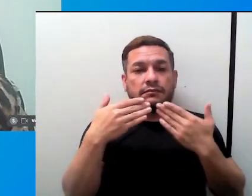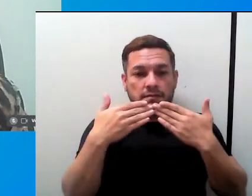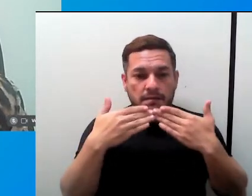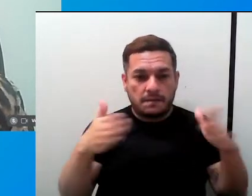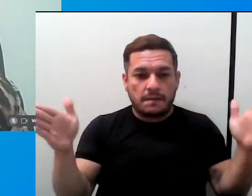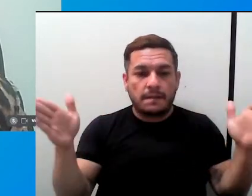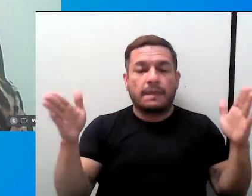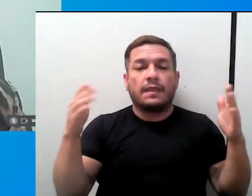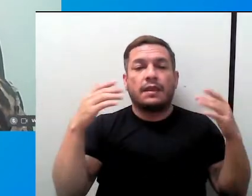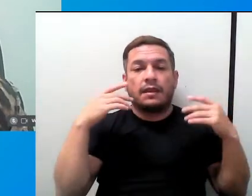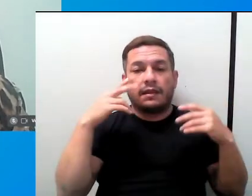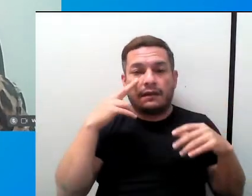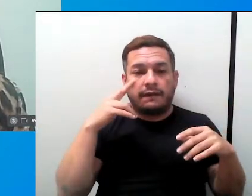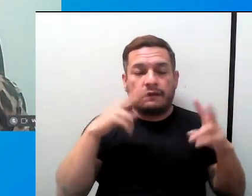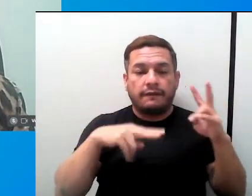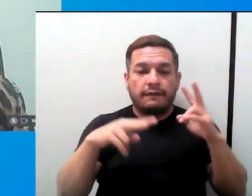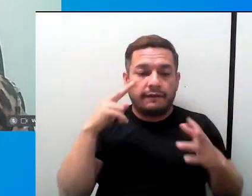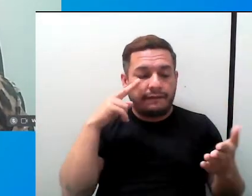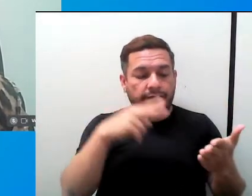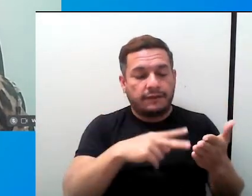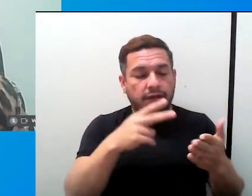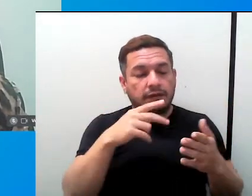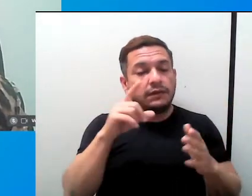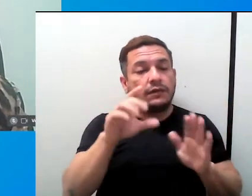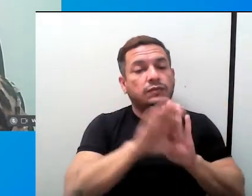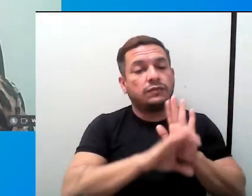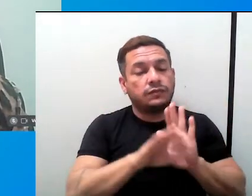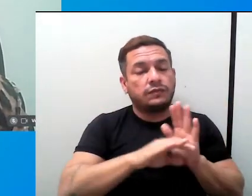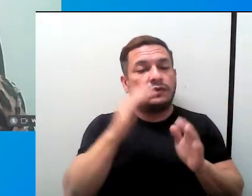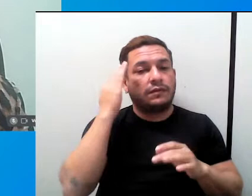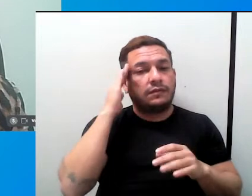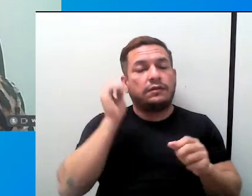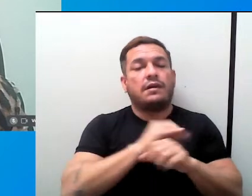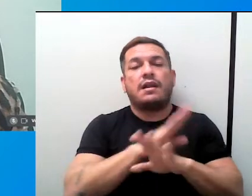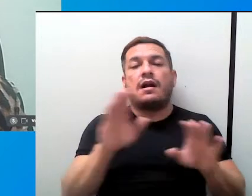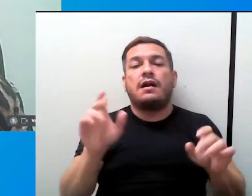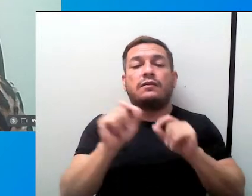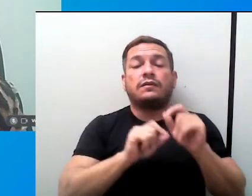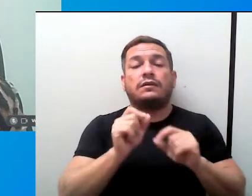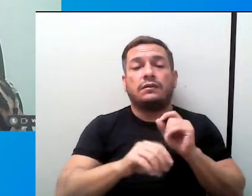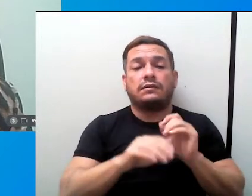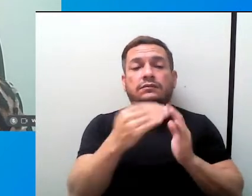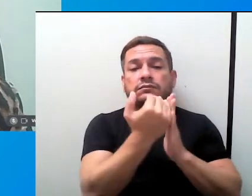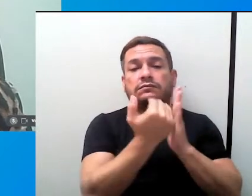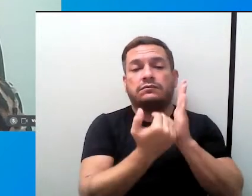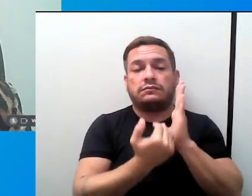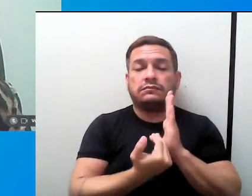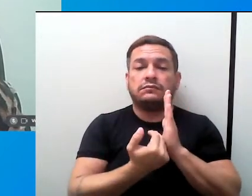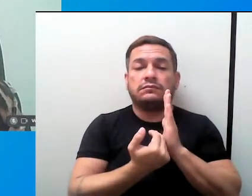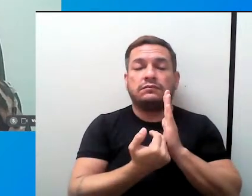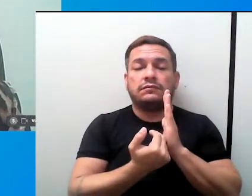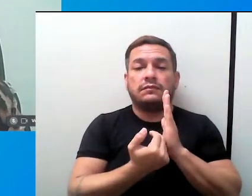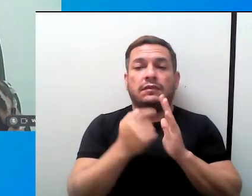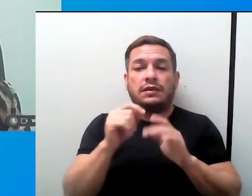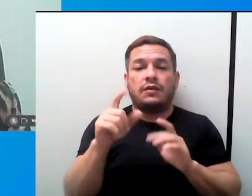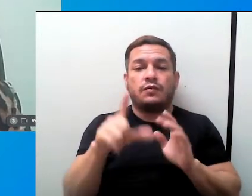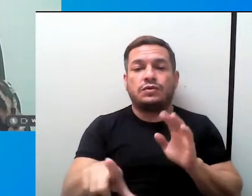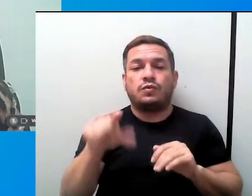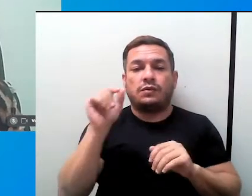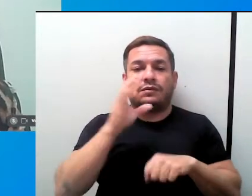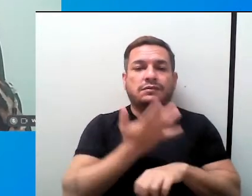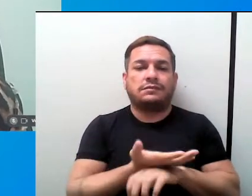olhar sobre o currículo. Entender que o currículo é muito mais do que escolher